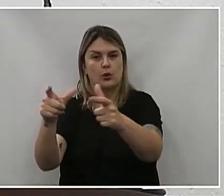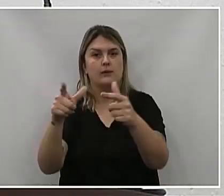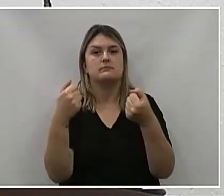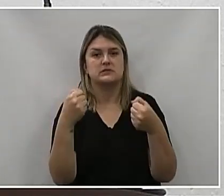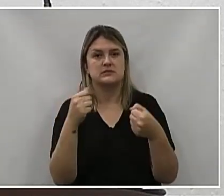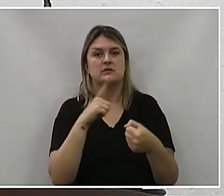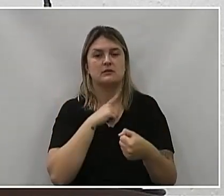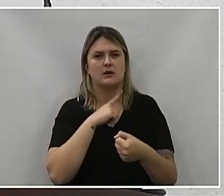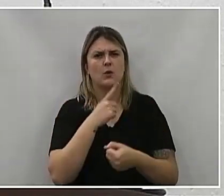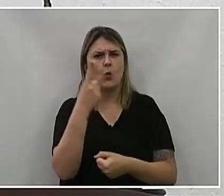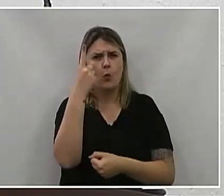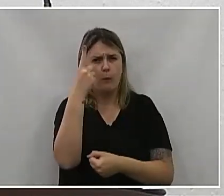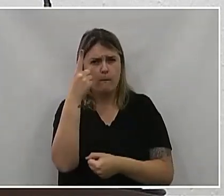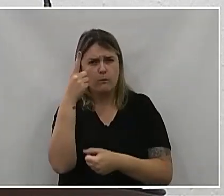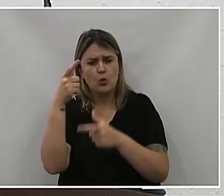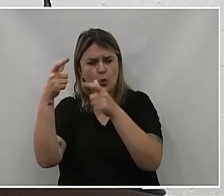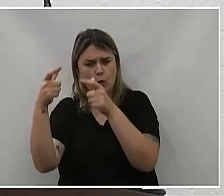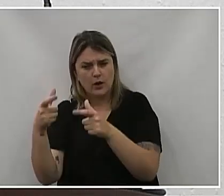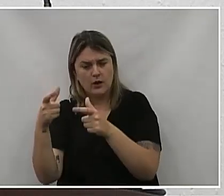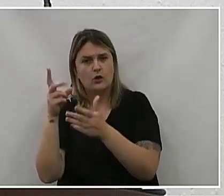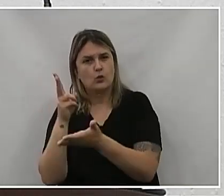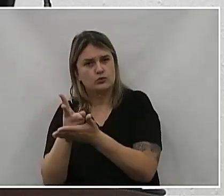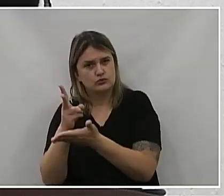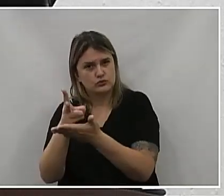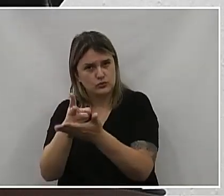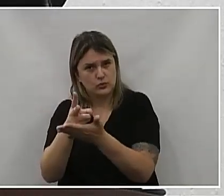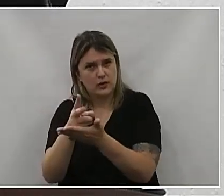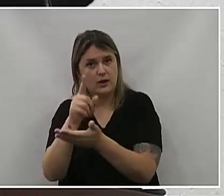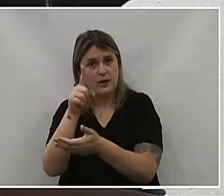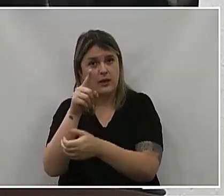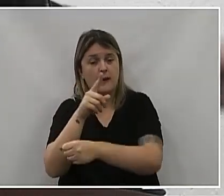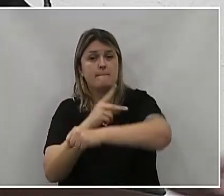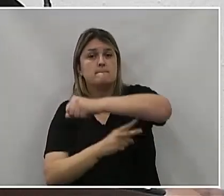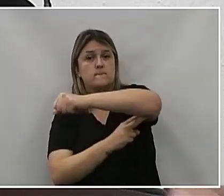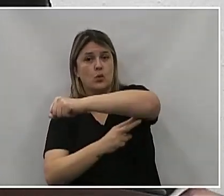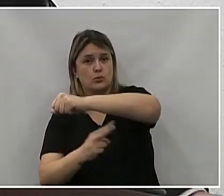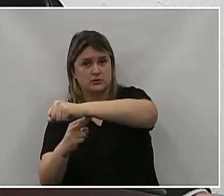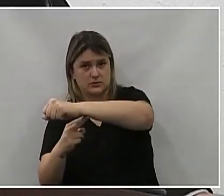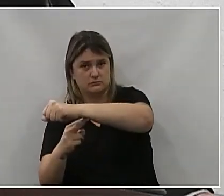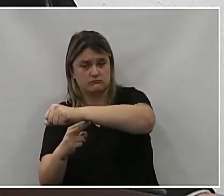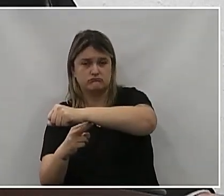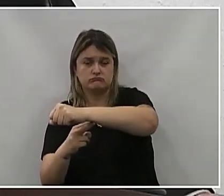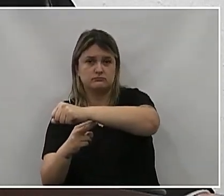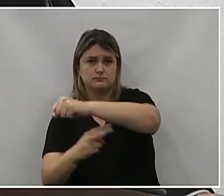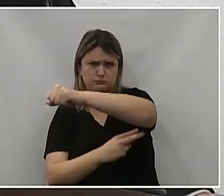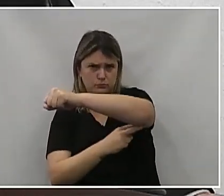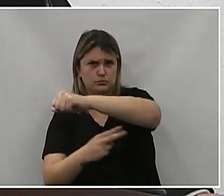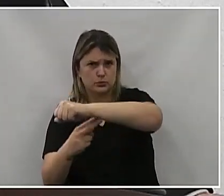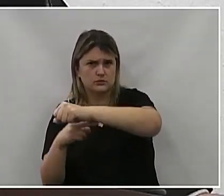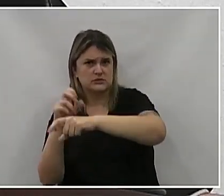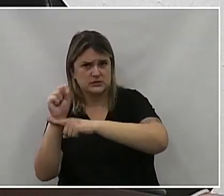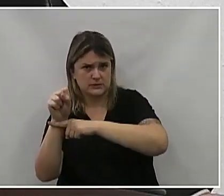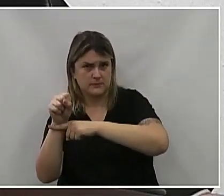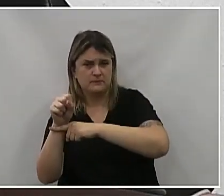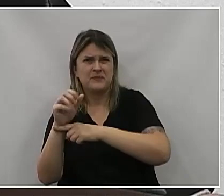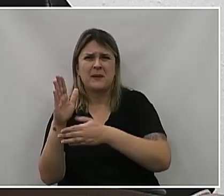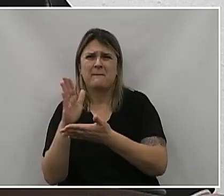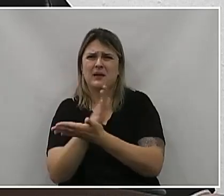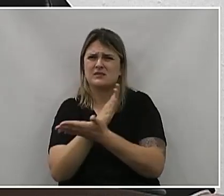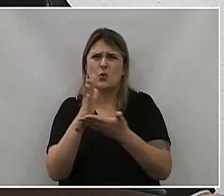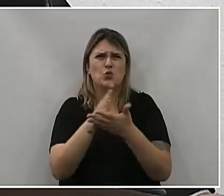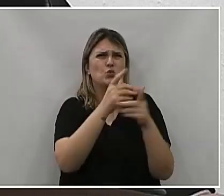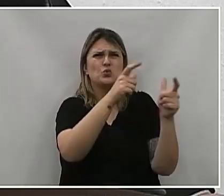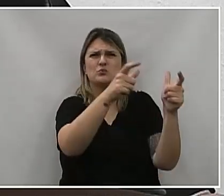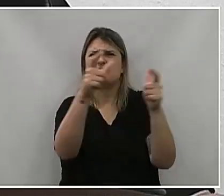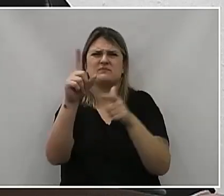radares. Um ponto que eu acho que tem que continuar o radar é na ponte, em cima, na saída para São Cristóvão. Agora, tem pontos na nossa cidade que